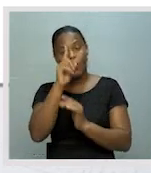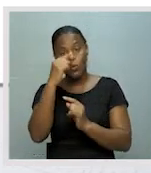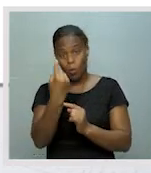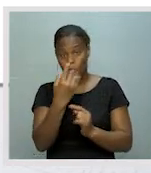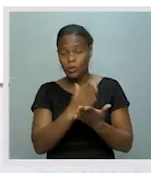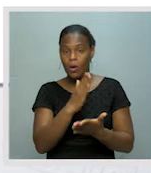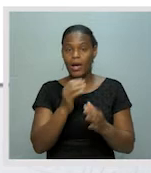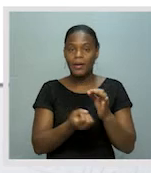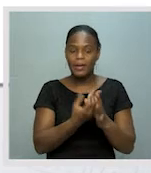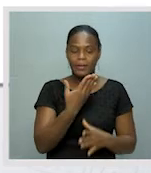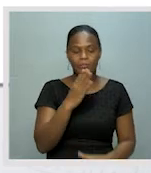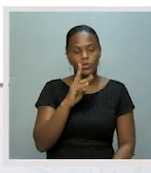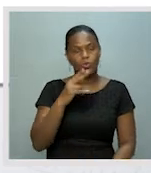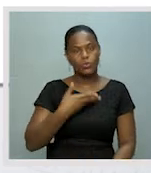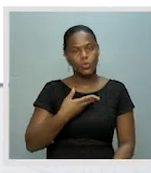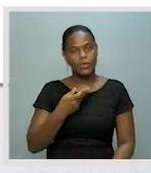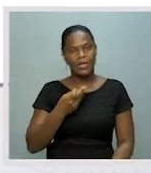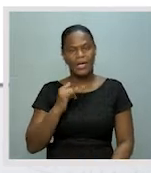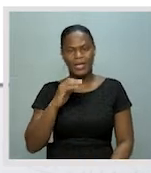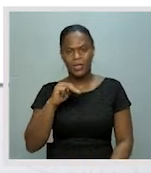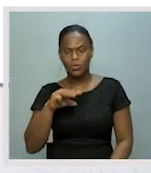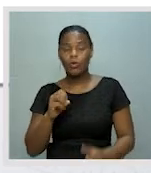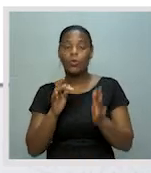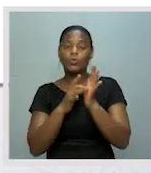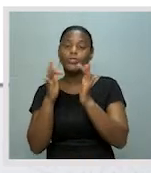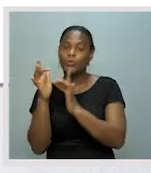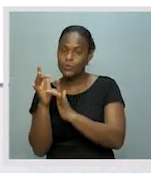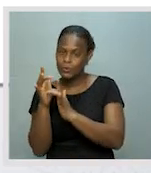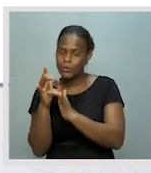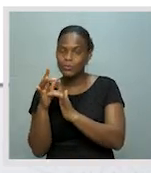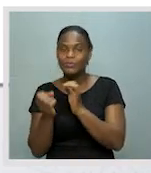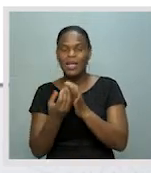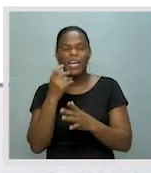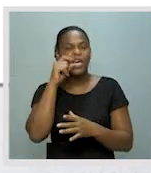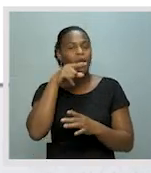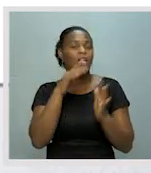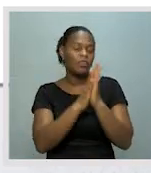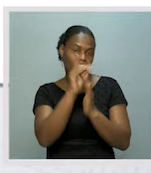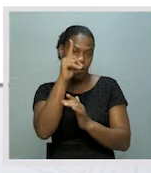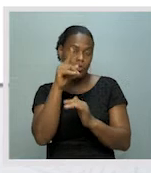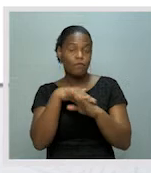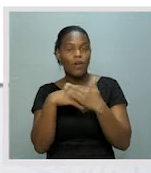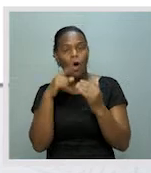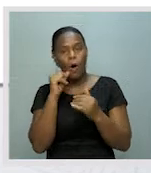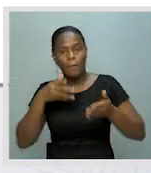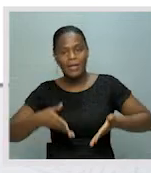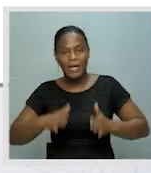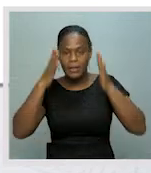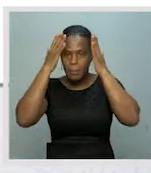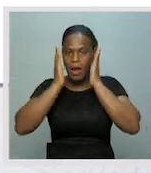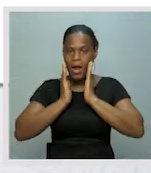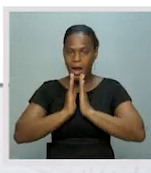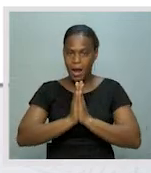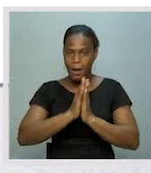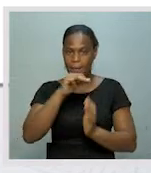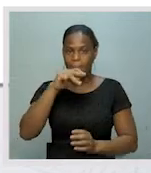Do judaísmo, surge com Jesus Cristo, quem foi Jesus, ou quem é Jesus, é Deus, feito homem, nascido da